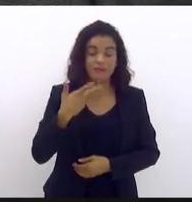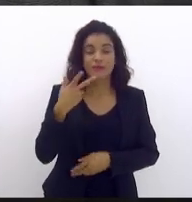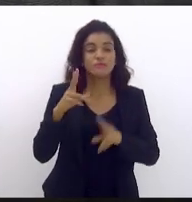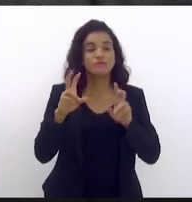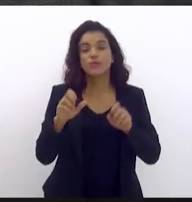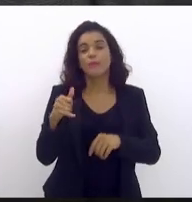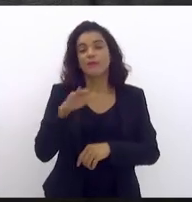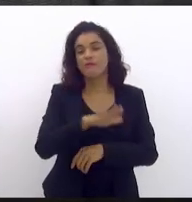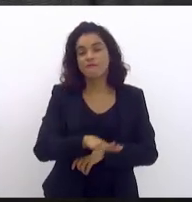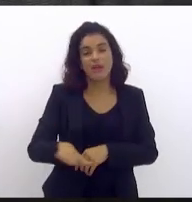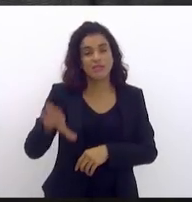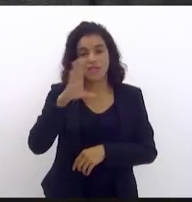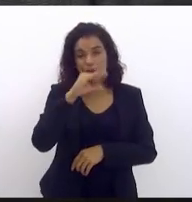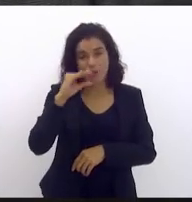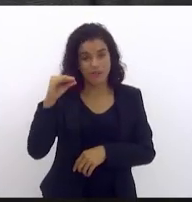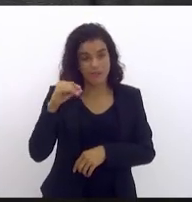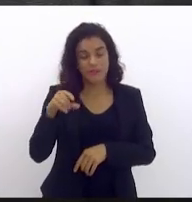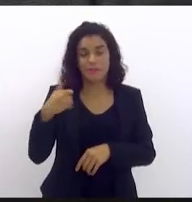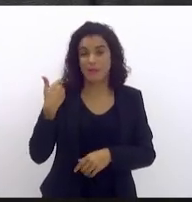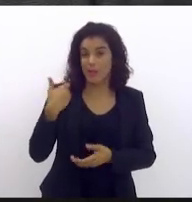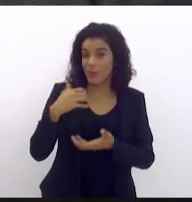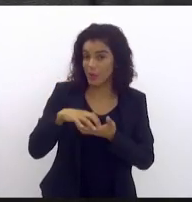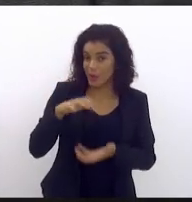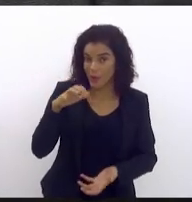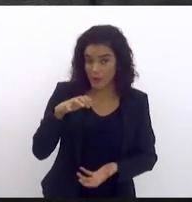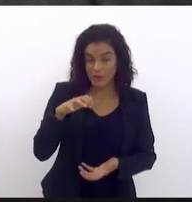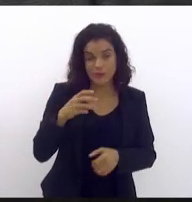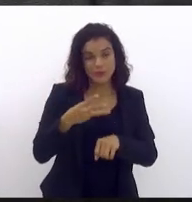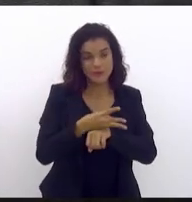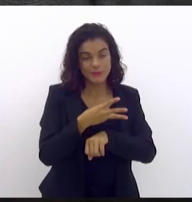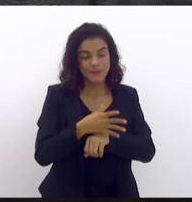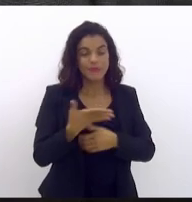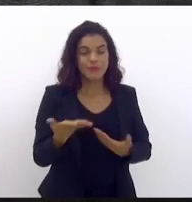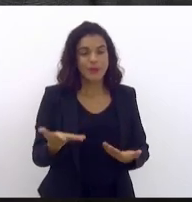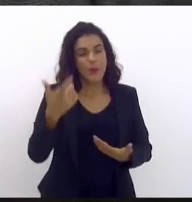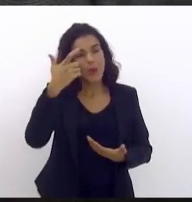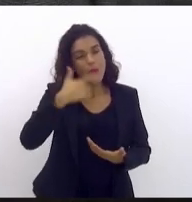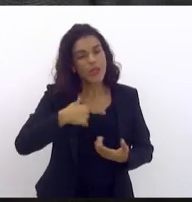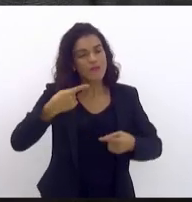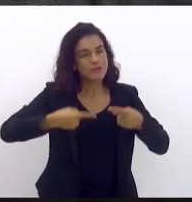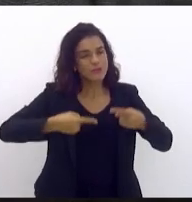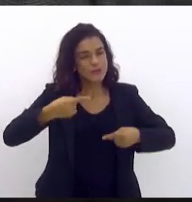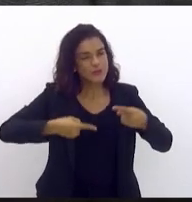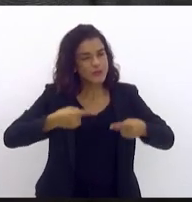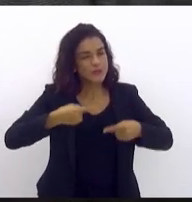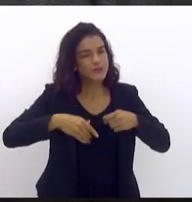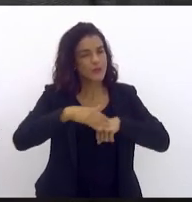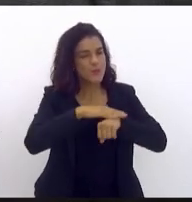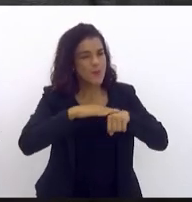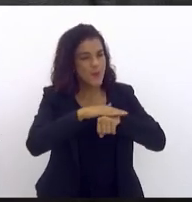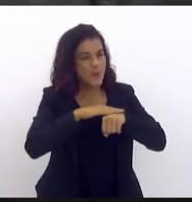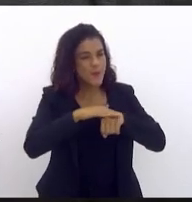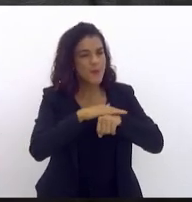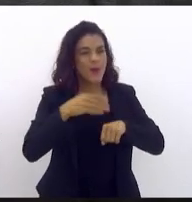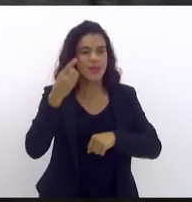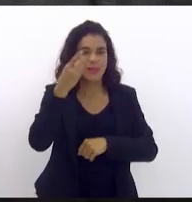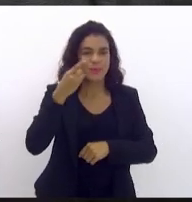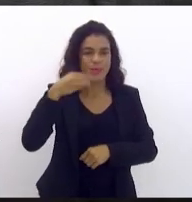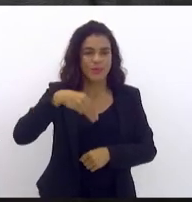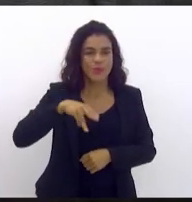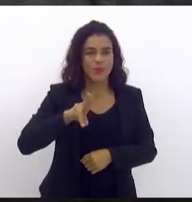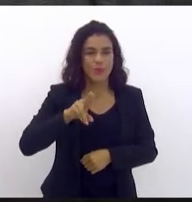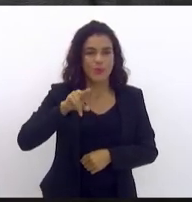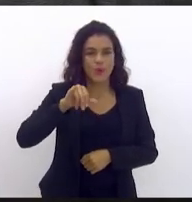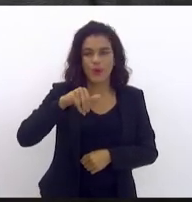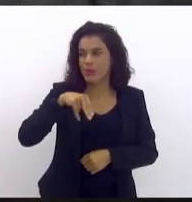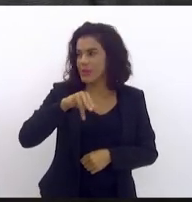Infância adolescência e do Idoso e eu tava até discutindo isso uma vez com o deputado Munique é o que Preside